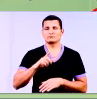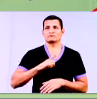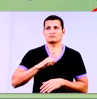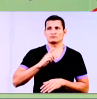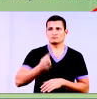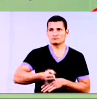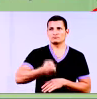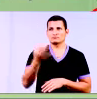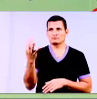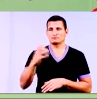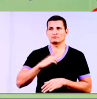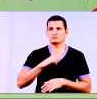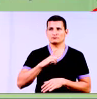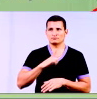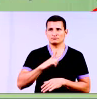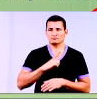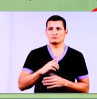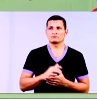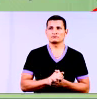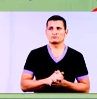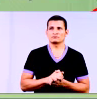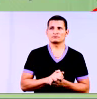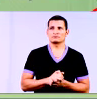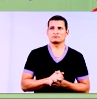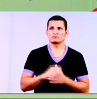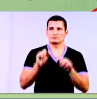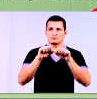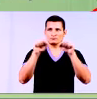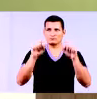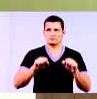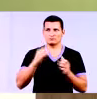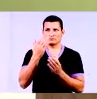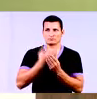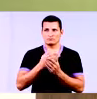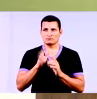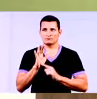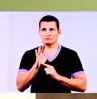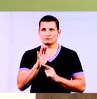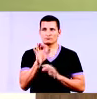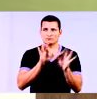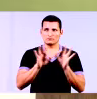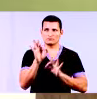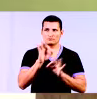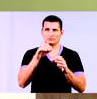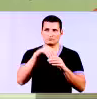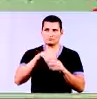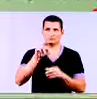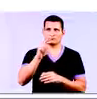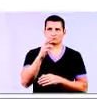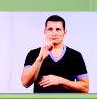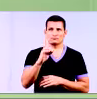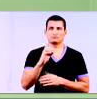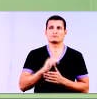vários, né, sistemas de arquivos que ajudam a organizar os arquivos no HD lá dentro. Né? Exatamente.